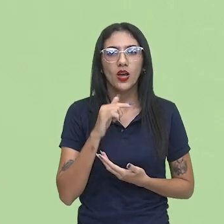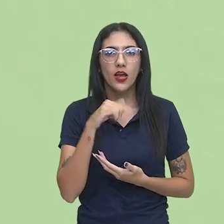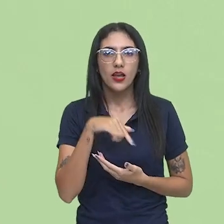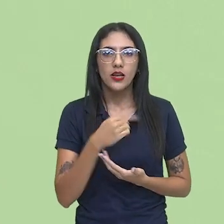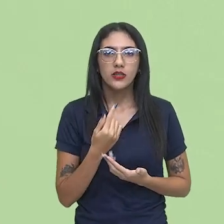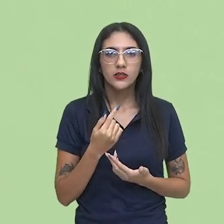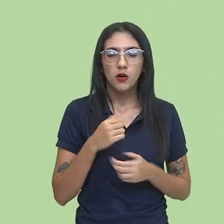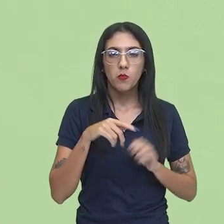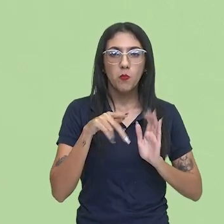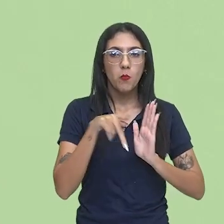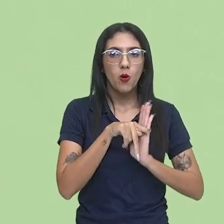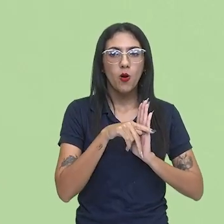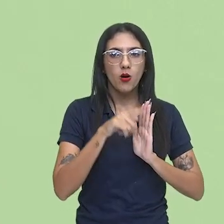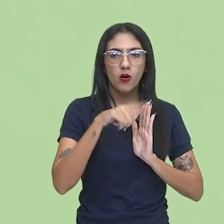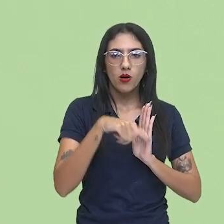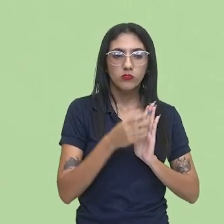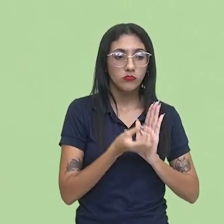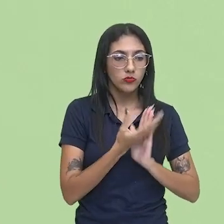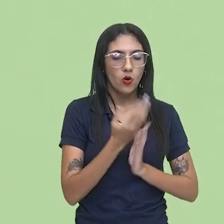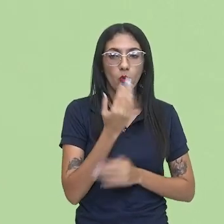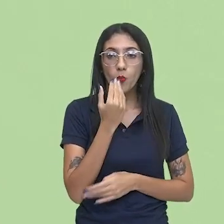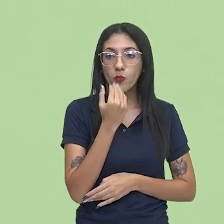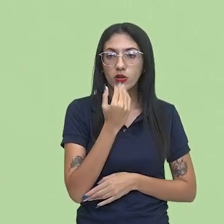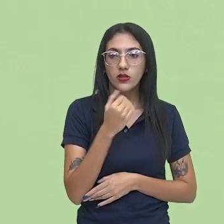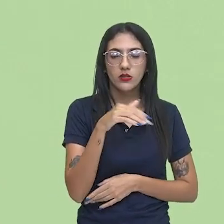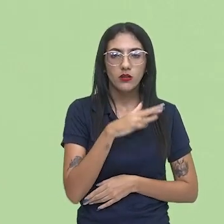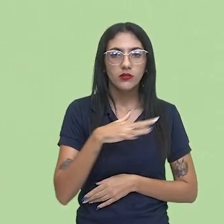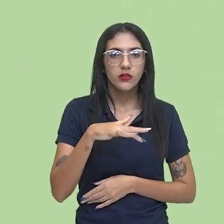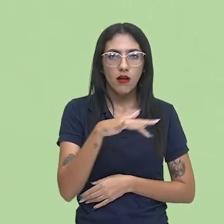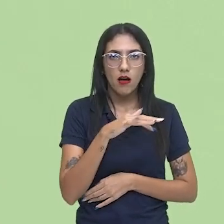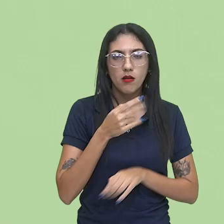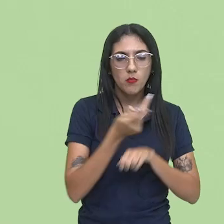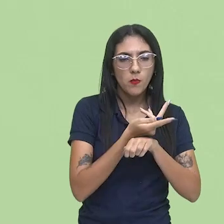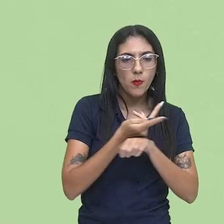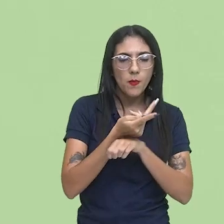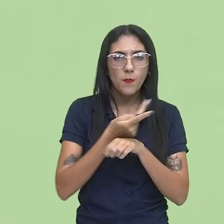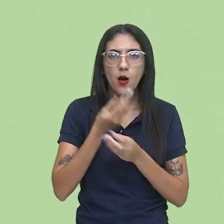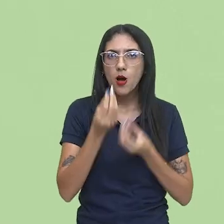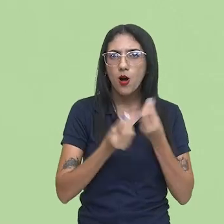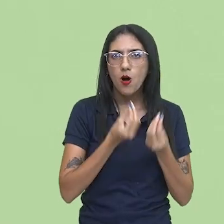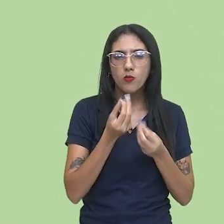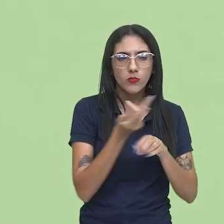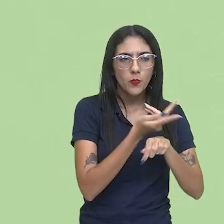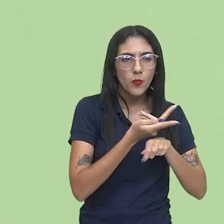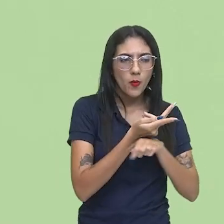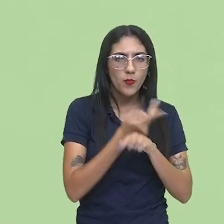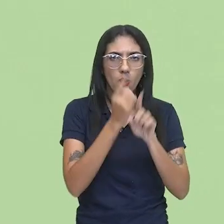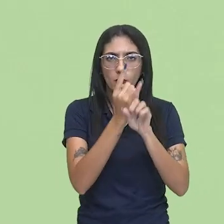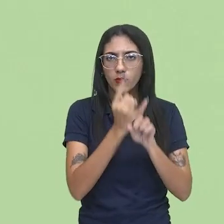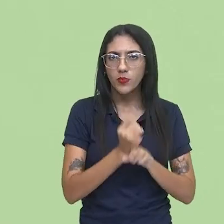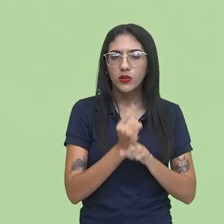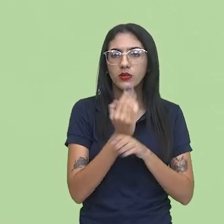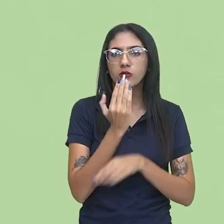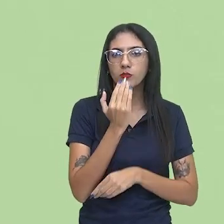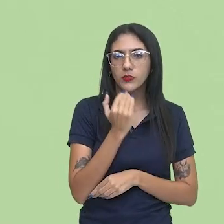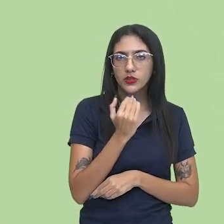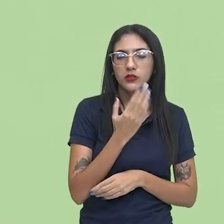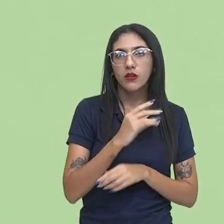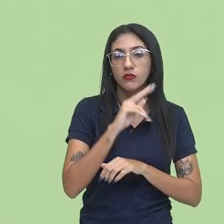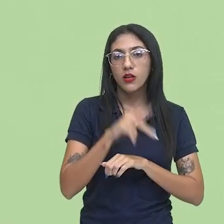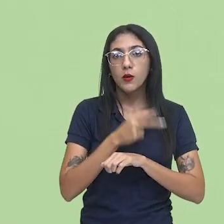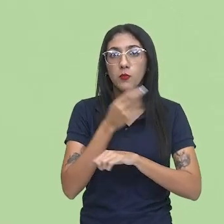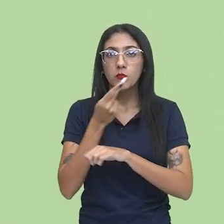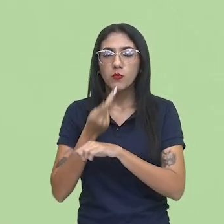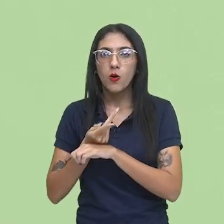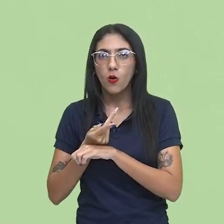a fonte de alimentos deles, de como eles conseguiam essa alimentação, e depois